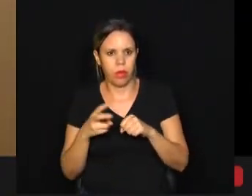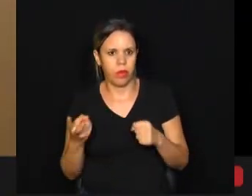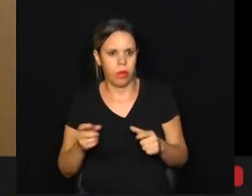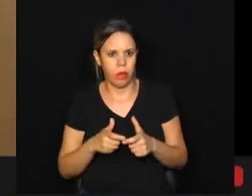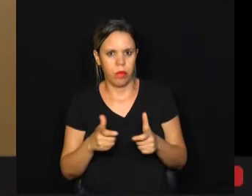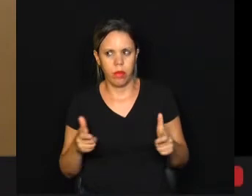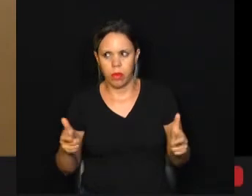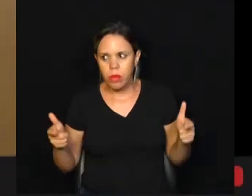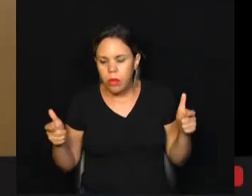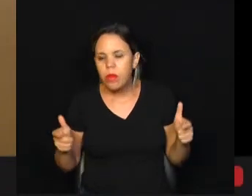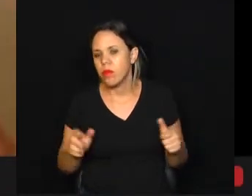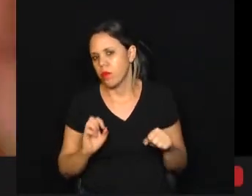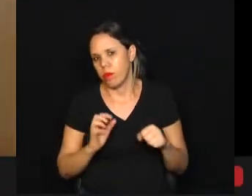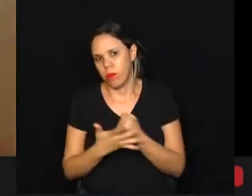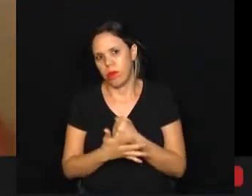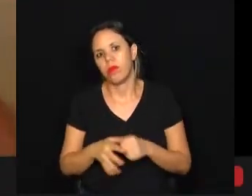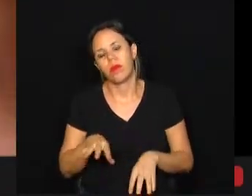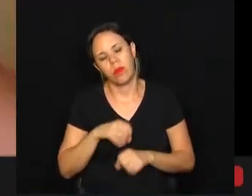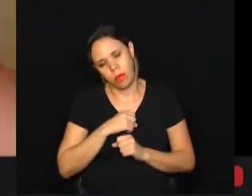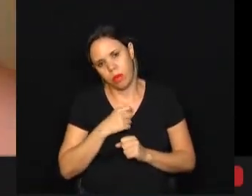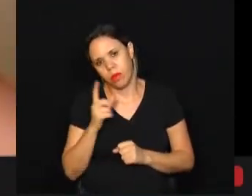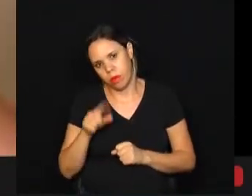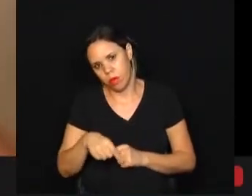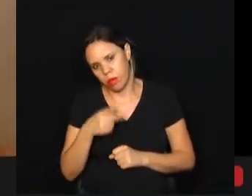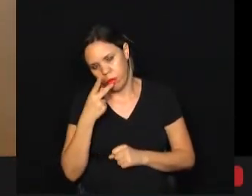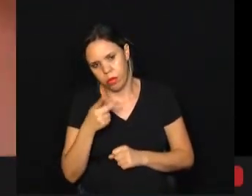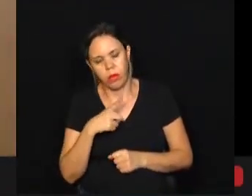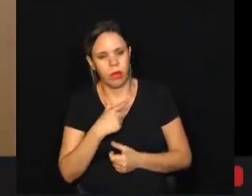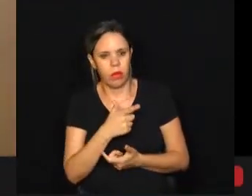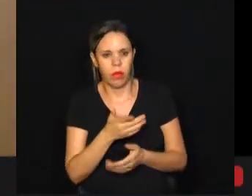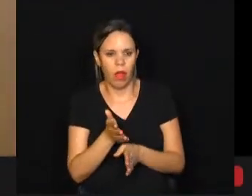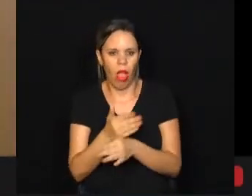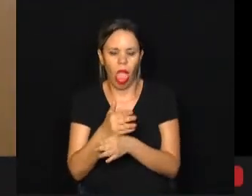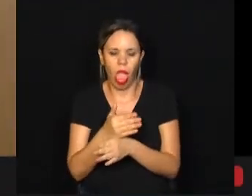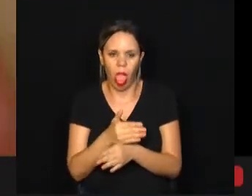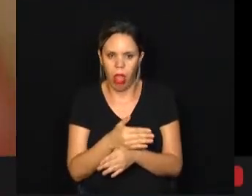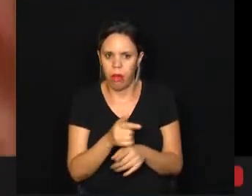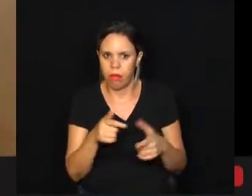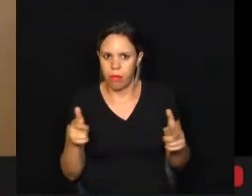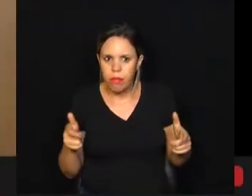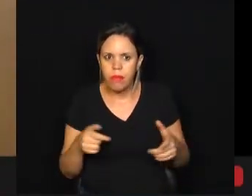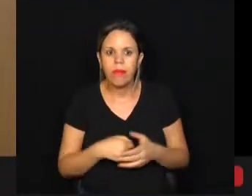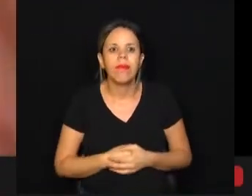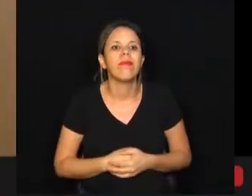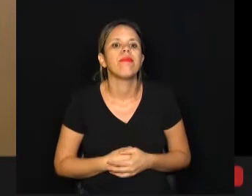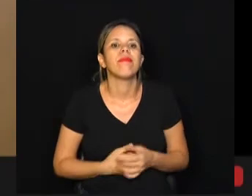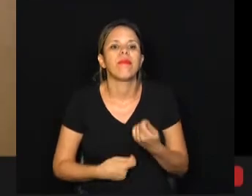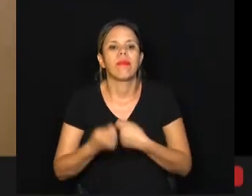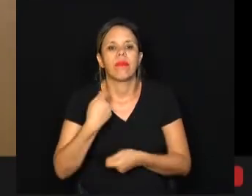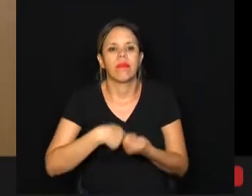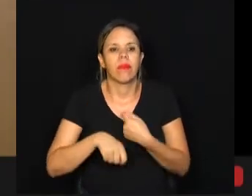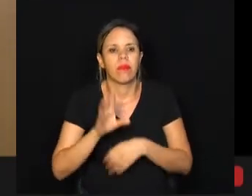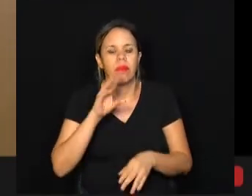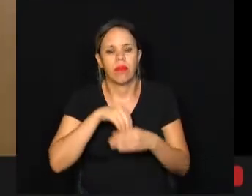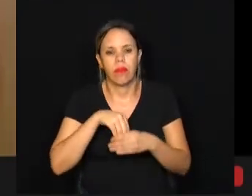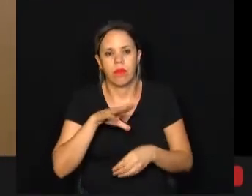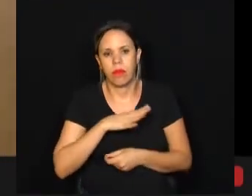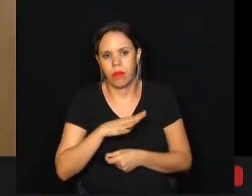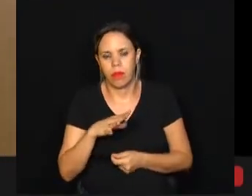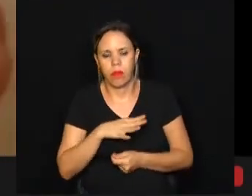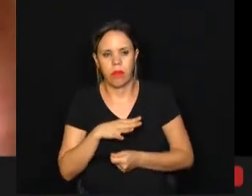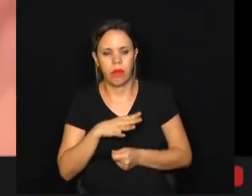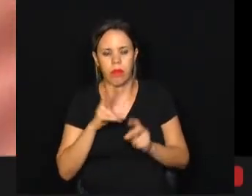aumento da pandemia? Então, há um desequilíbrio muito grande administrativo dentro da cidade